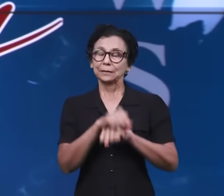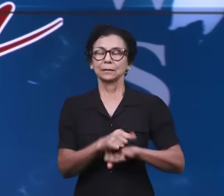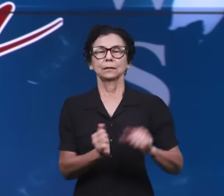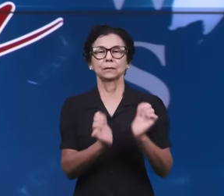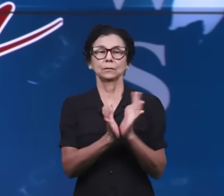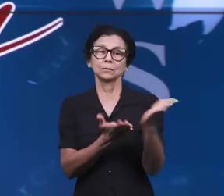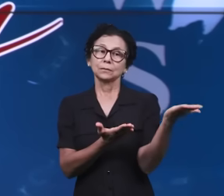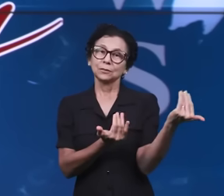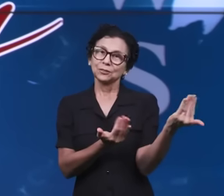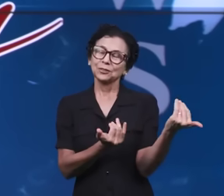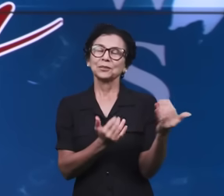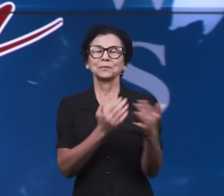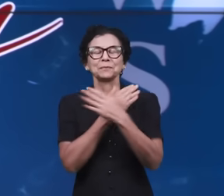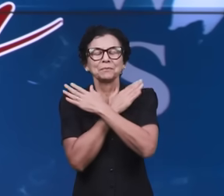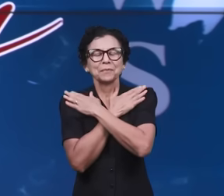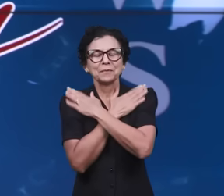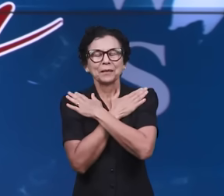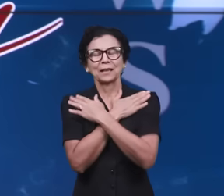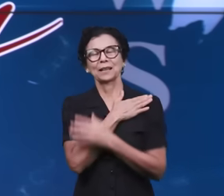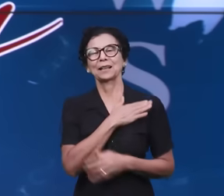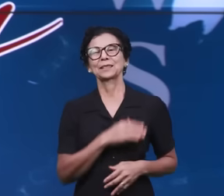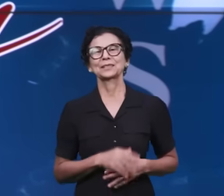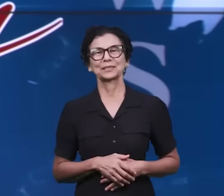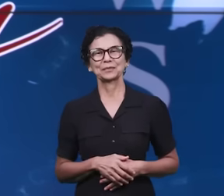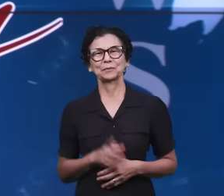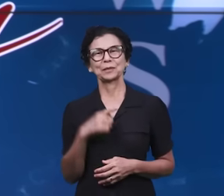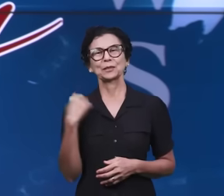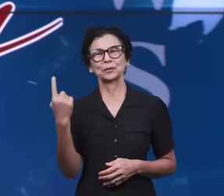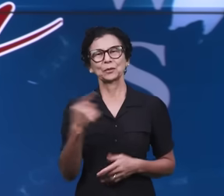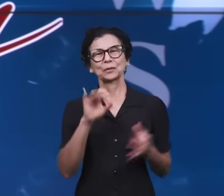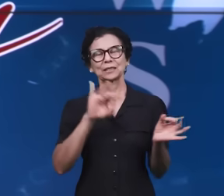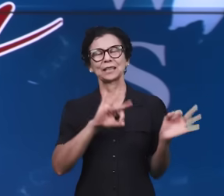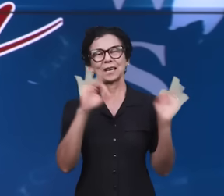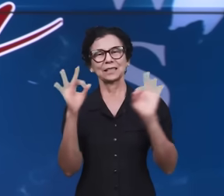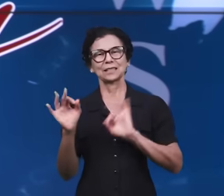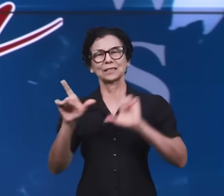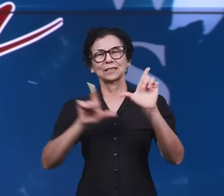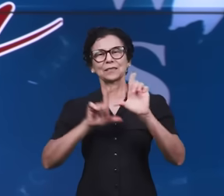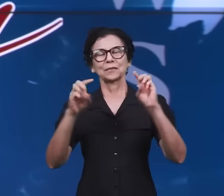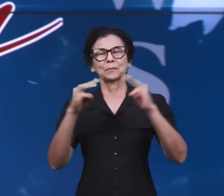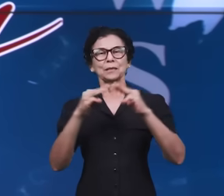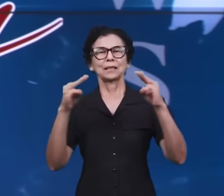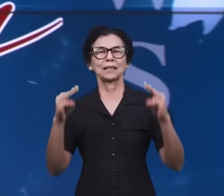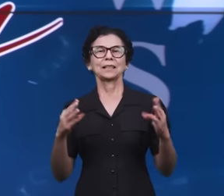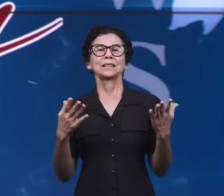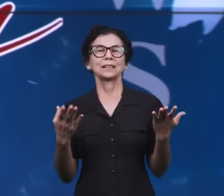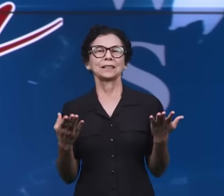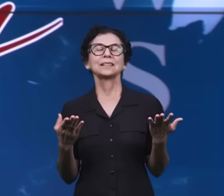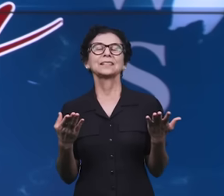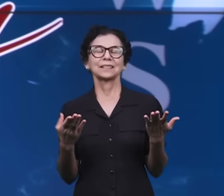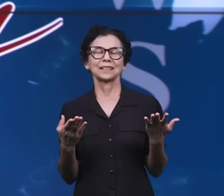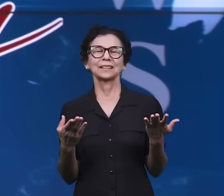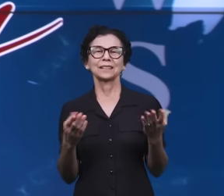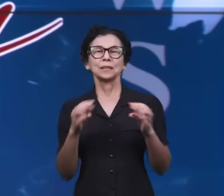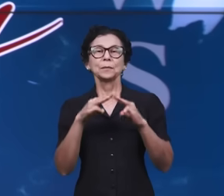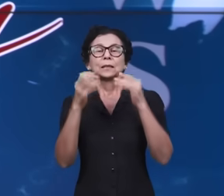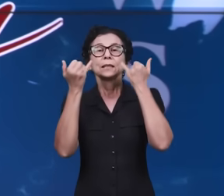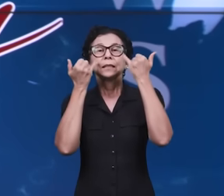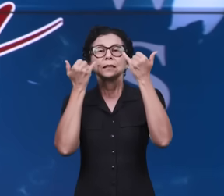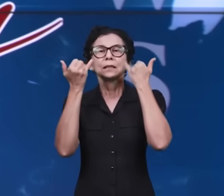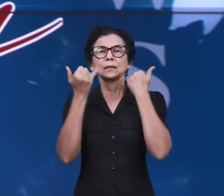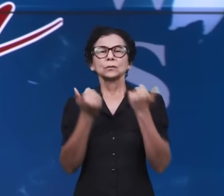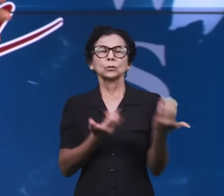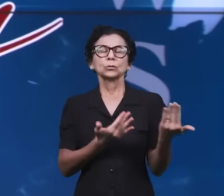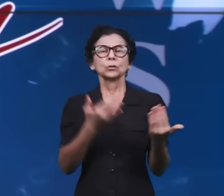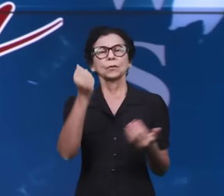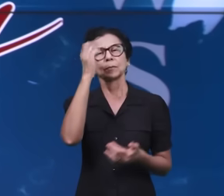nossos jovens. Um abraço aqui para todos os nossos jovens que estão assistindo aqui a nossa TV Maranhão, o Maranhão News, os irmãos, os nossos jovens do